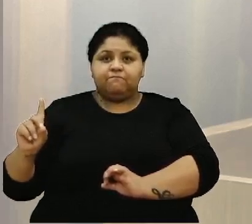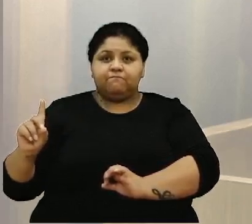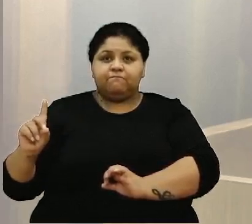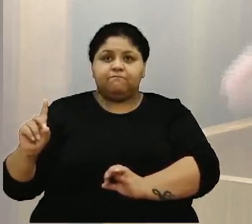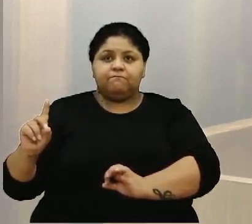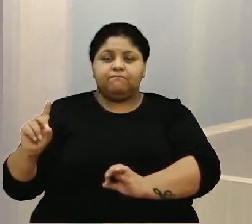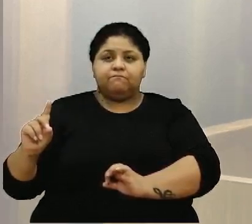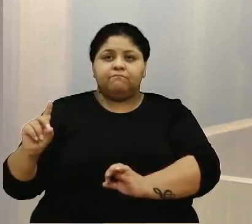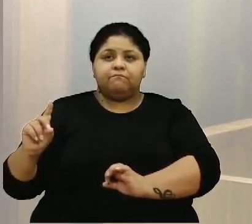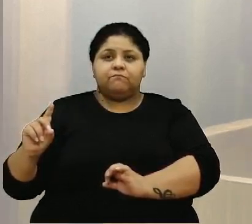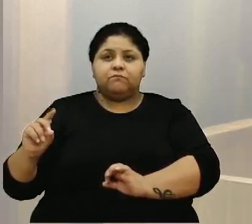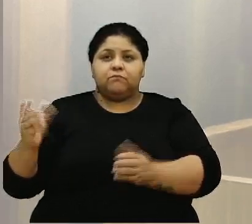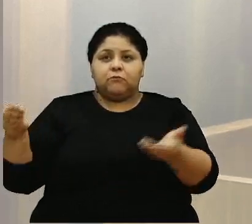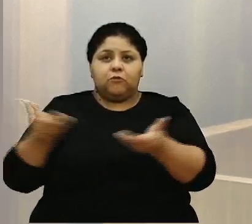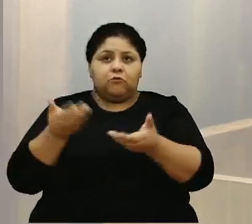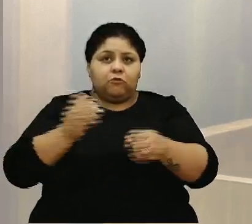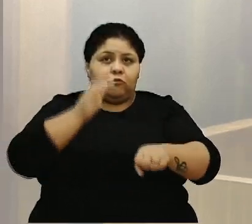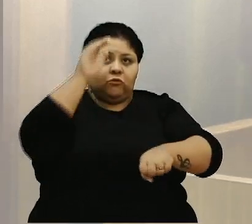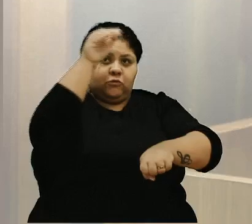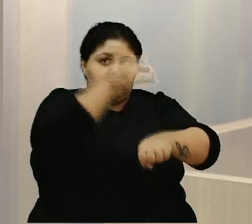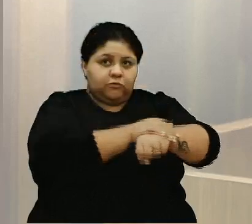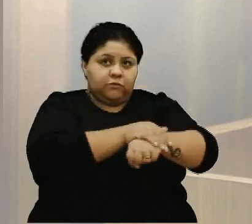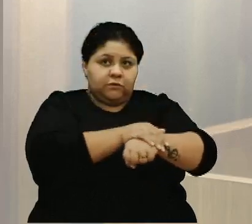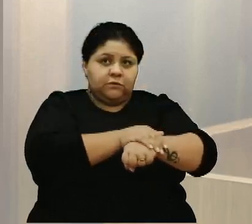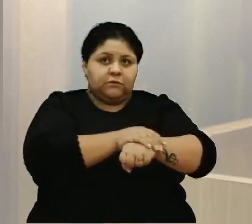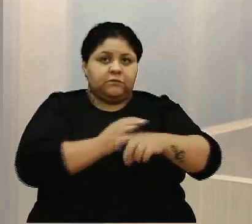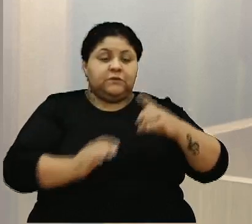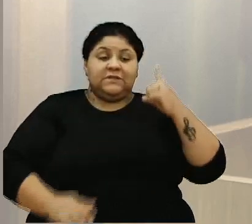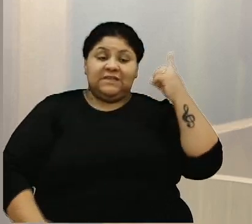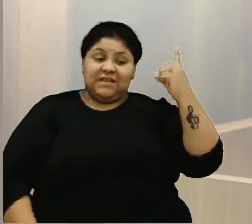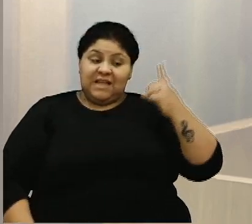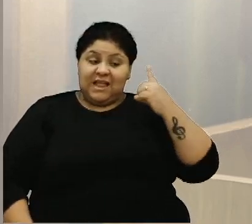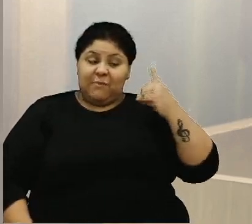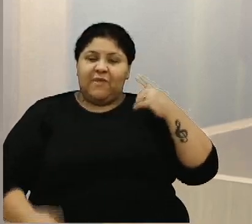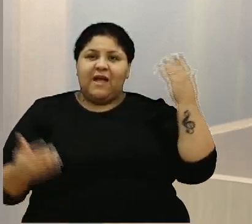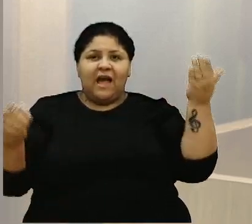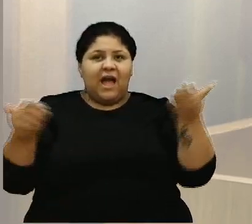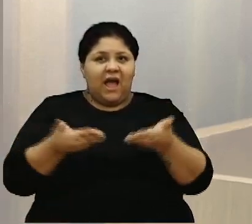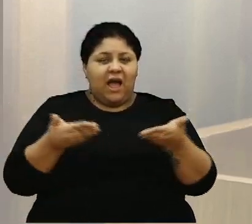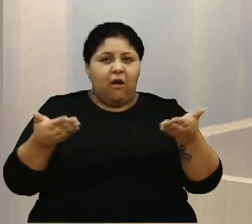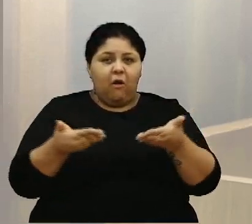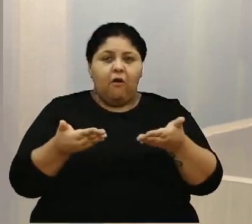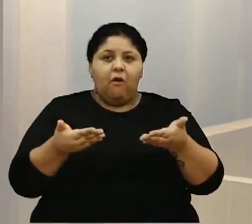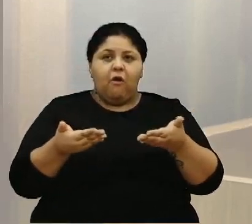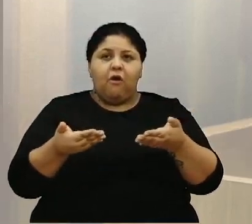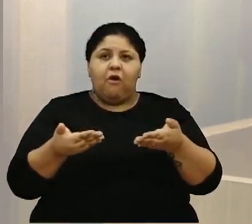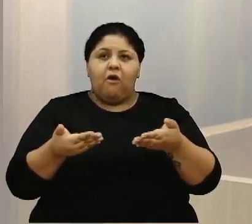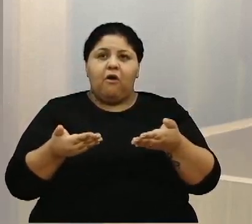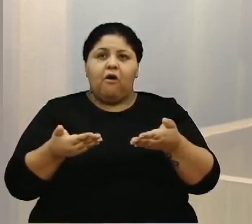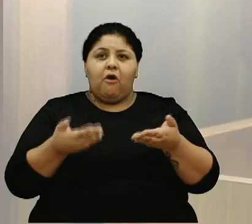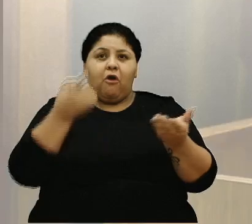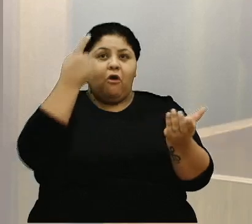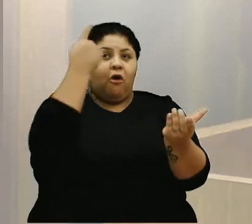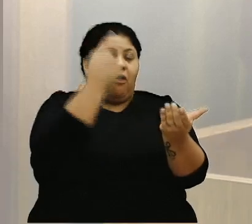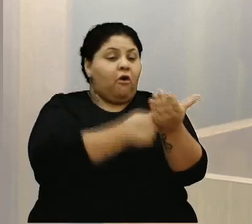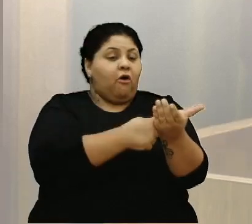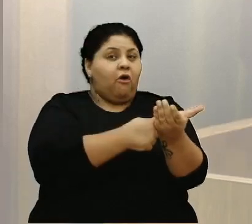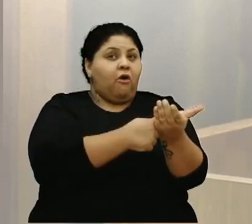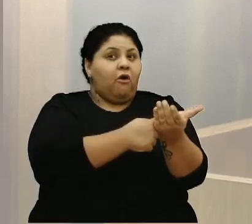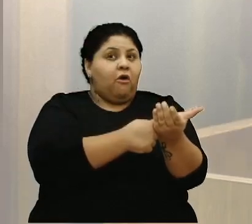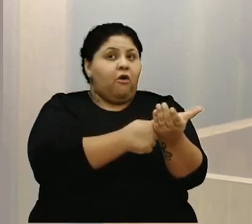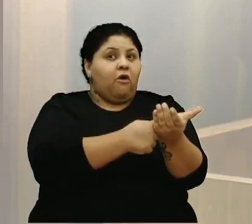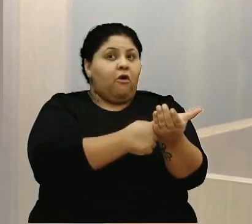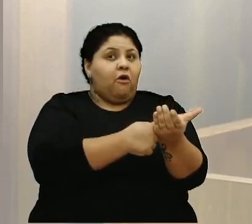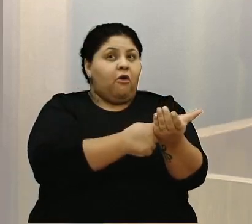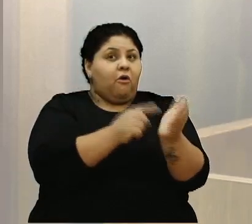estão culpando os deputados agora estavam de acordo com esse regime